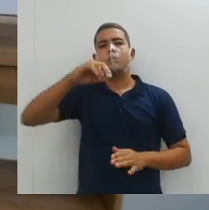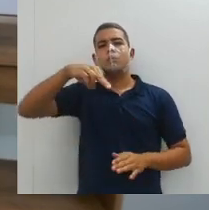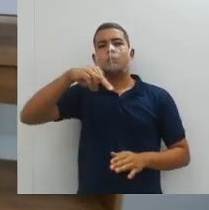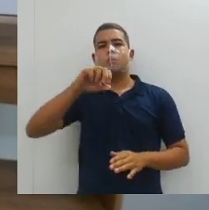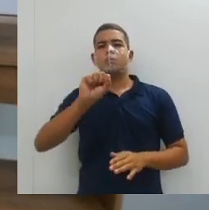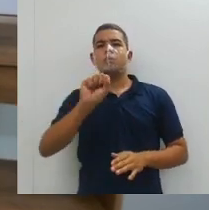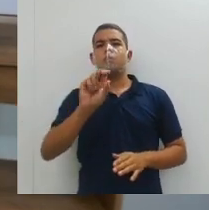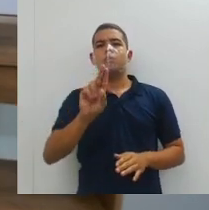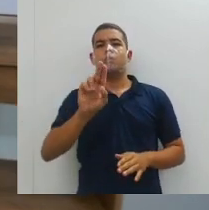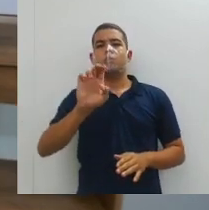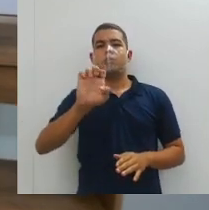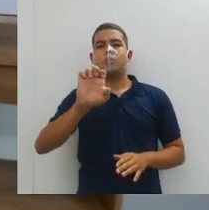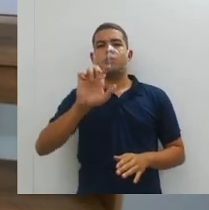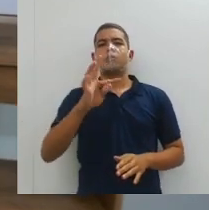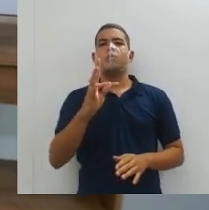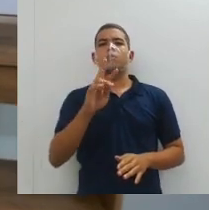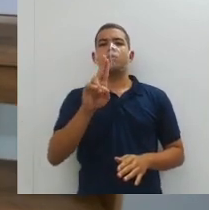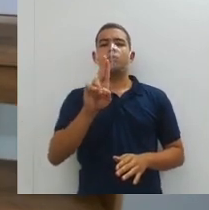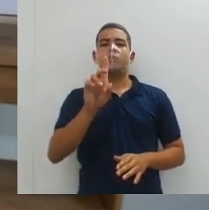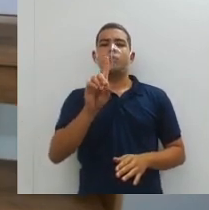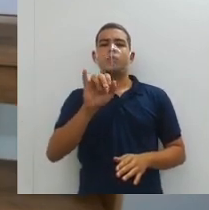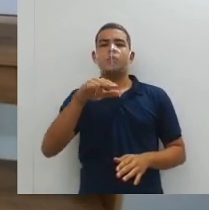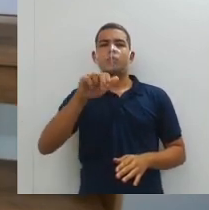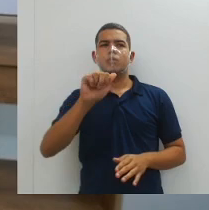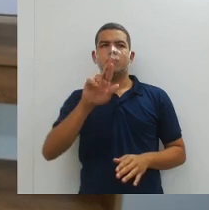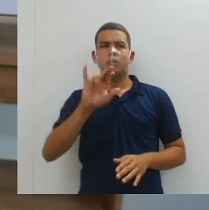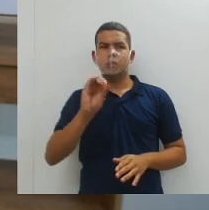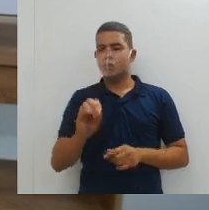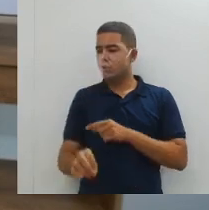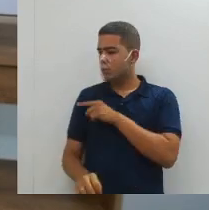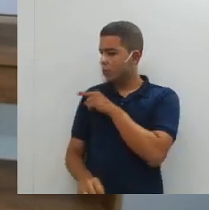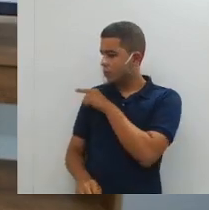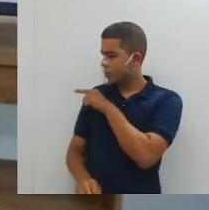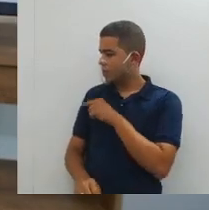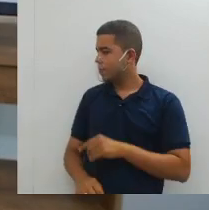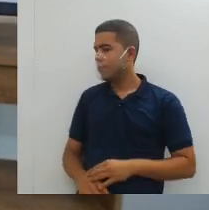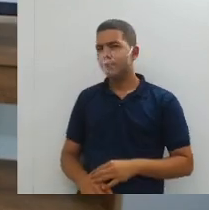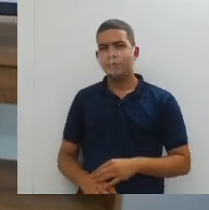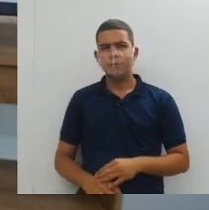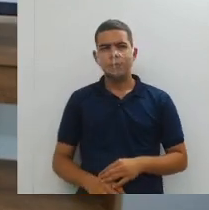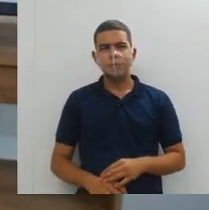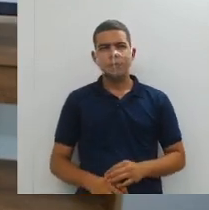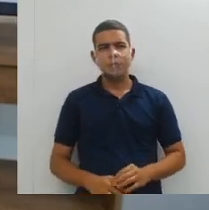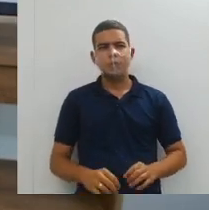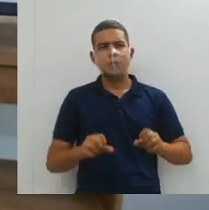consuetudinário, que é o direito costumeiro. Tá certo, pessoal? Então vocês podem